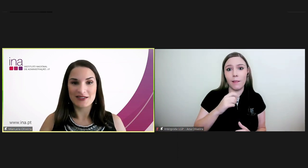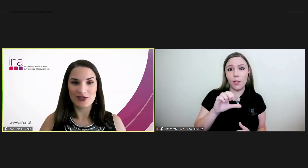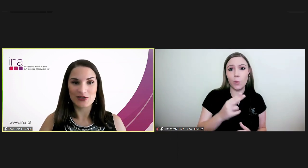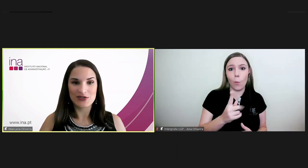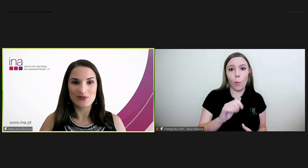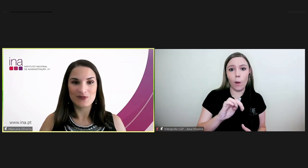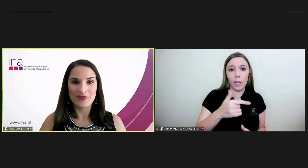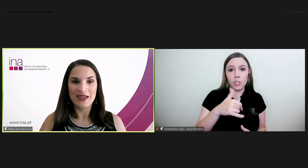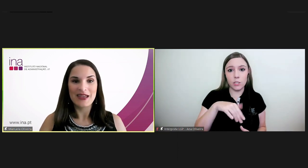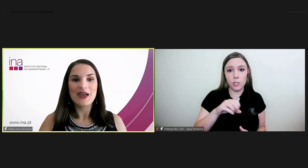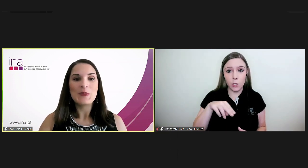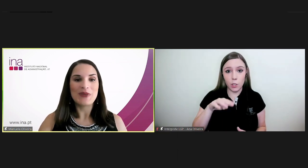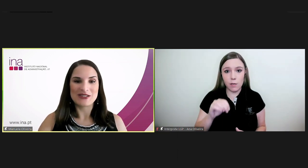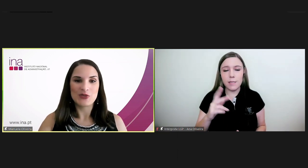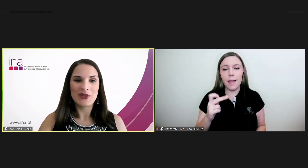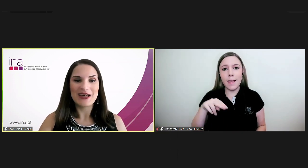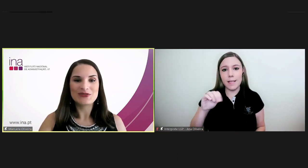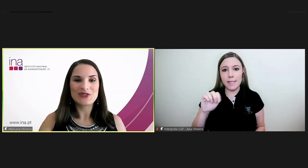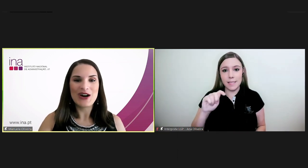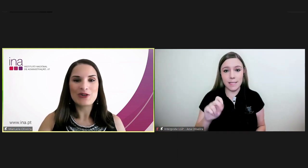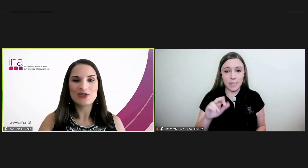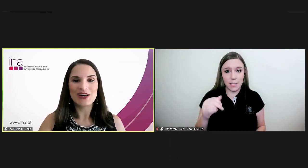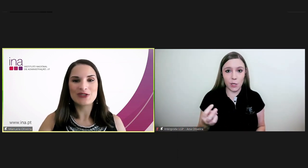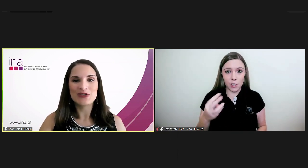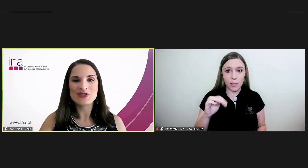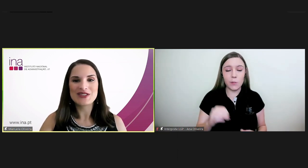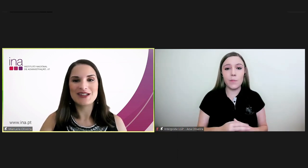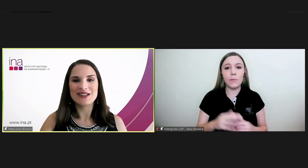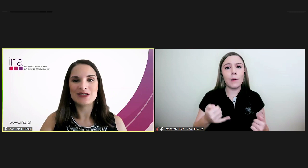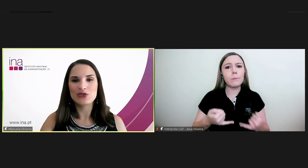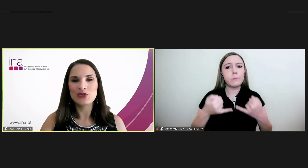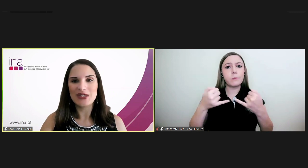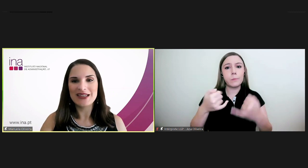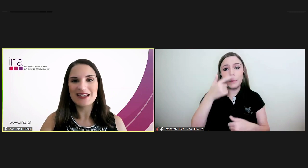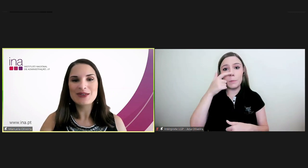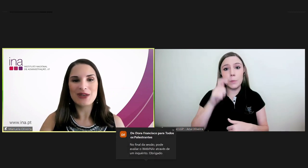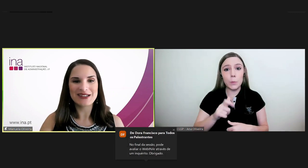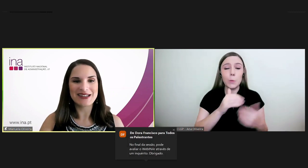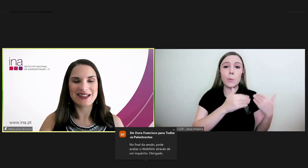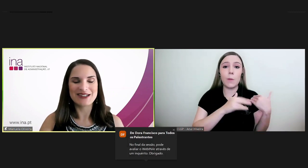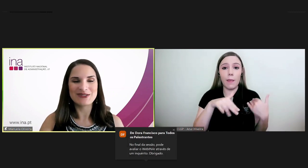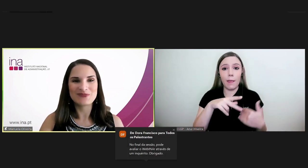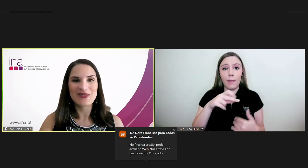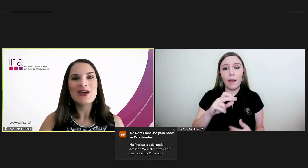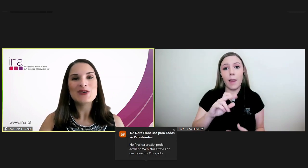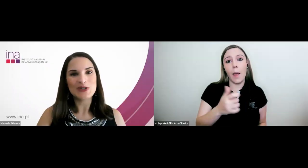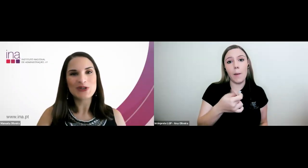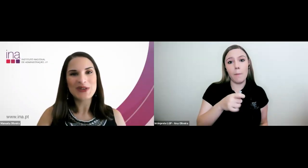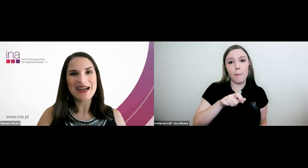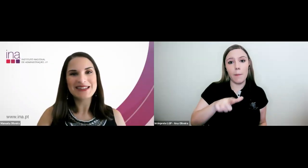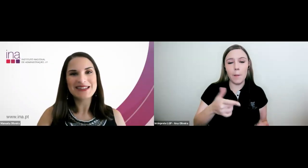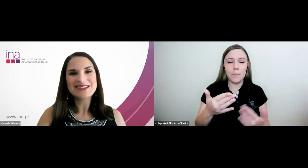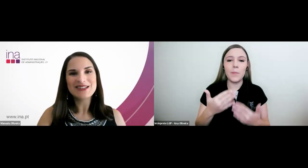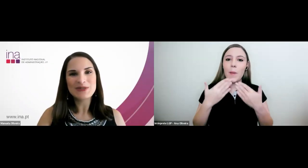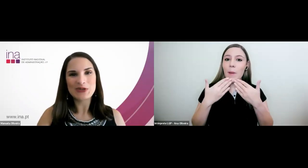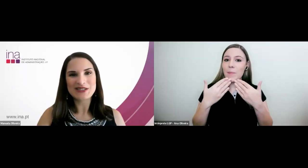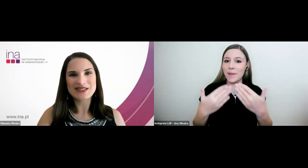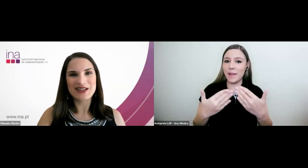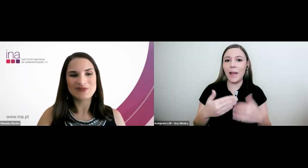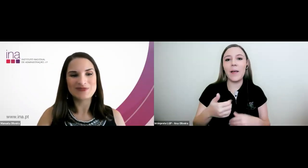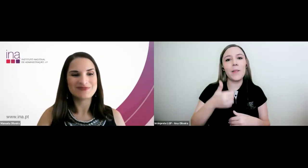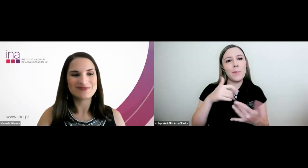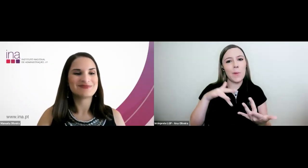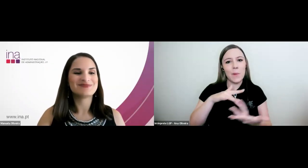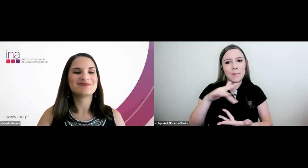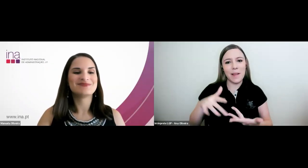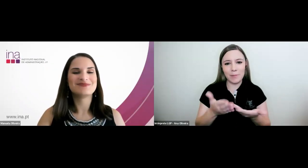and Answers. Passo a palavra ao vogal do Conselho Diretivo do INA, Abel Carreira. Muito obrigada e boa